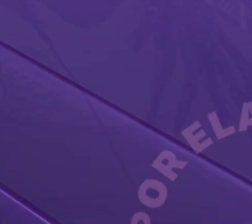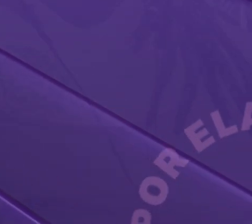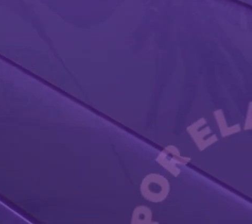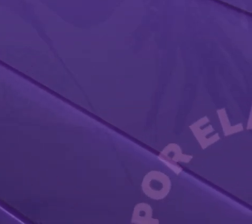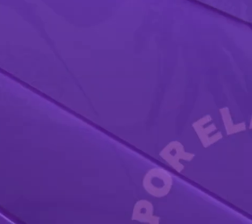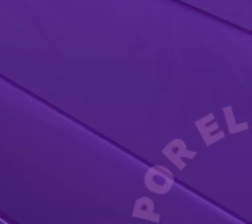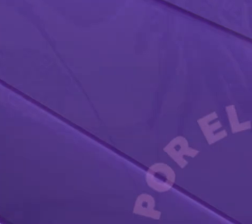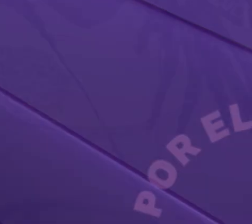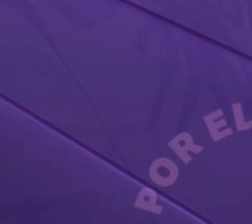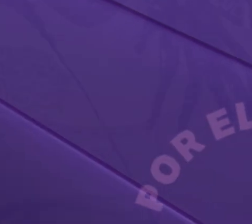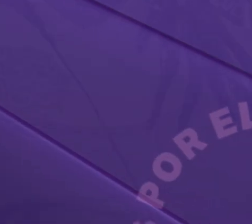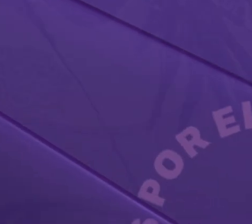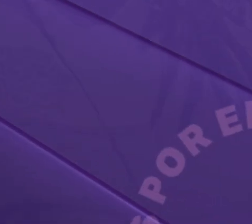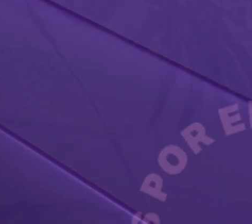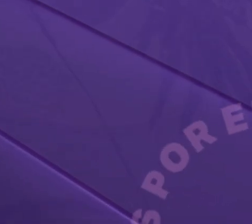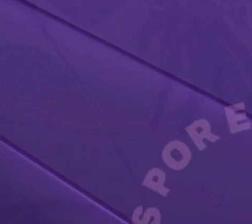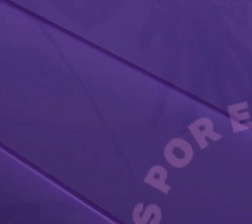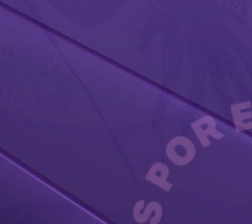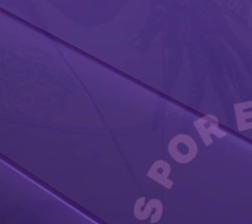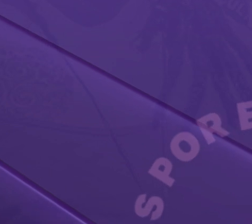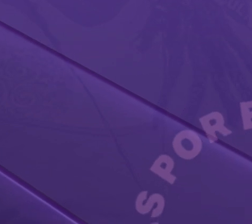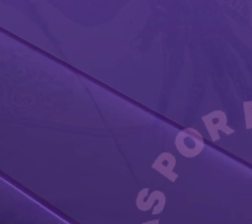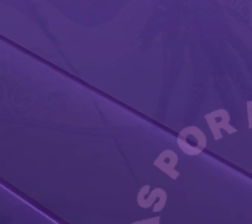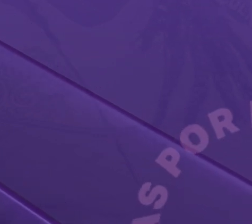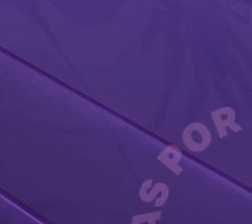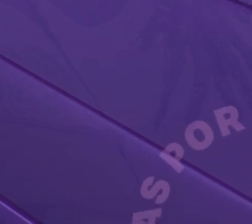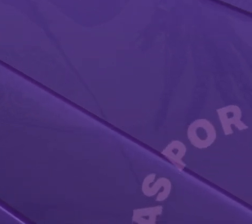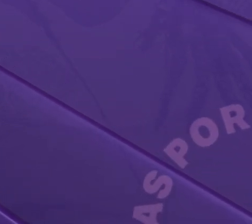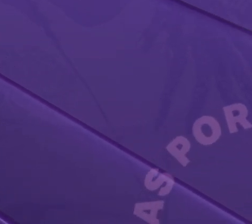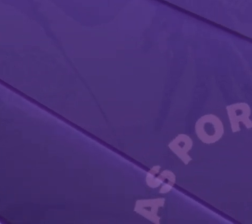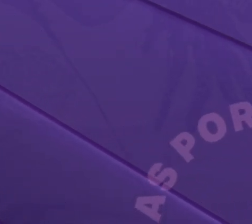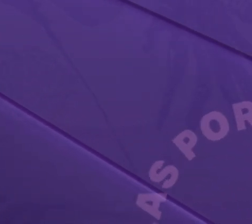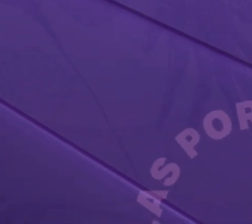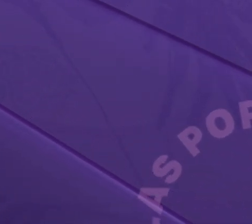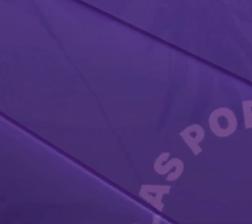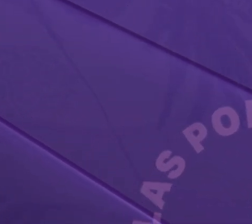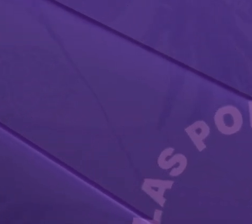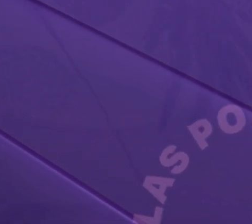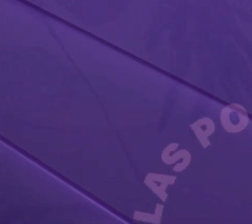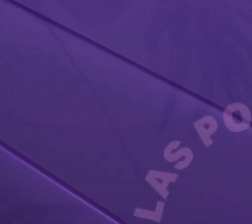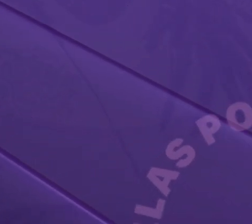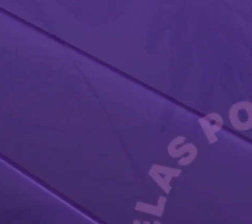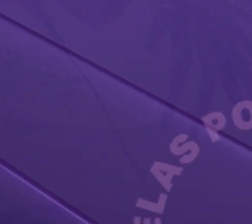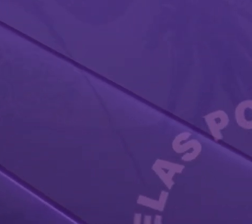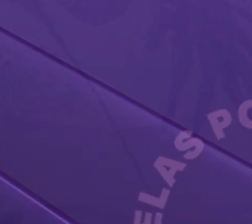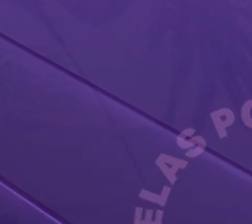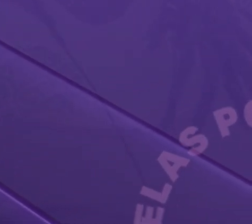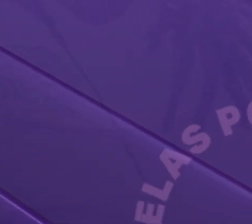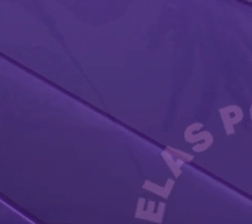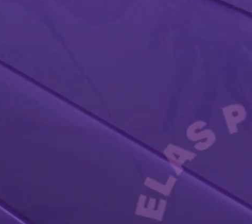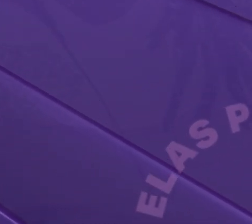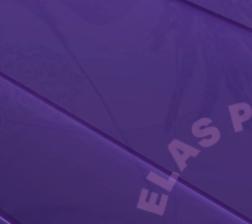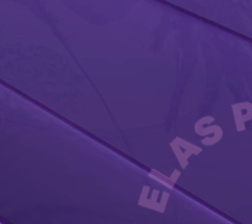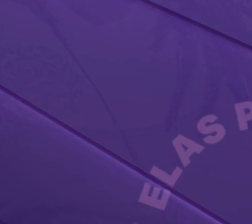Nesta semana, nós discutimos sobre história das mulheres na política brasileira. E hoje preparamos um resumo com os pontos